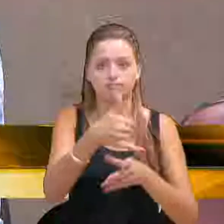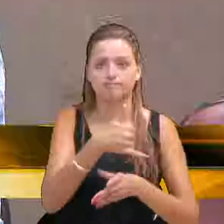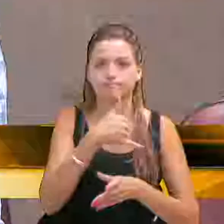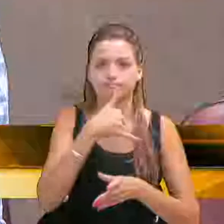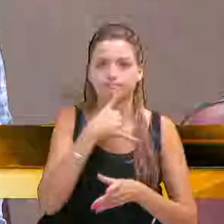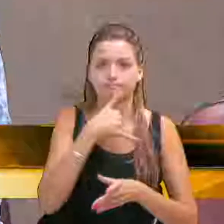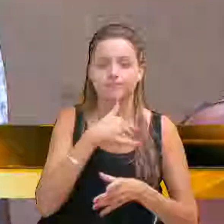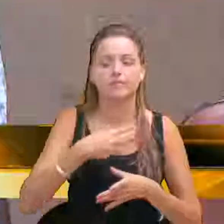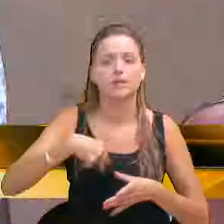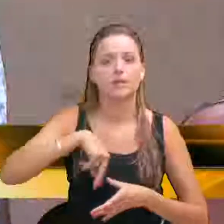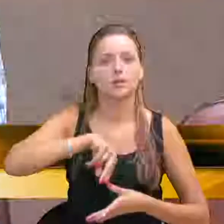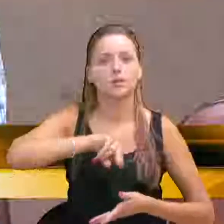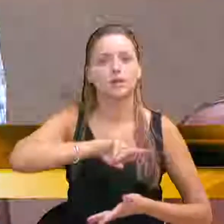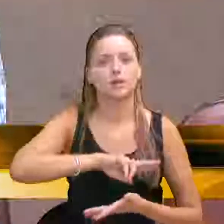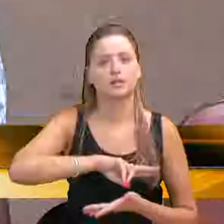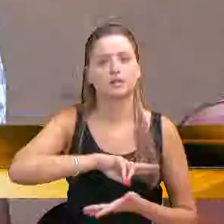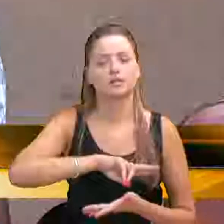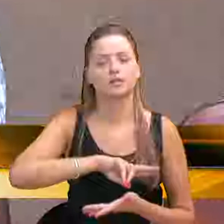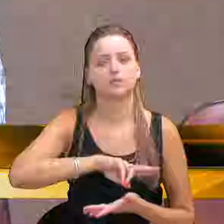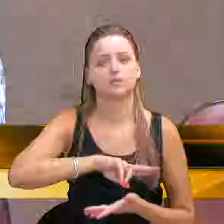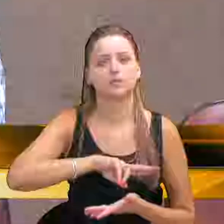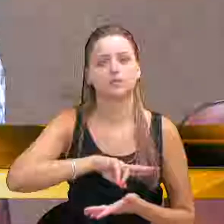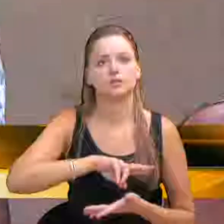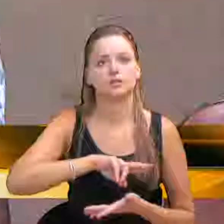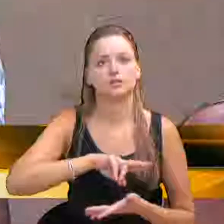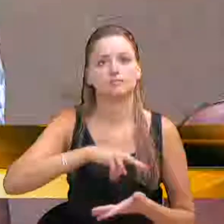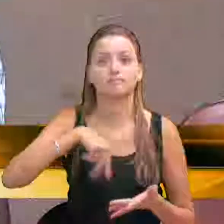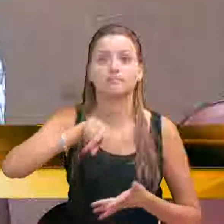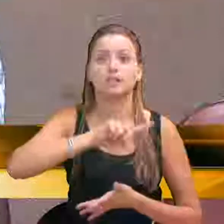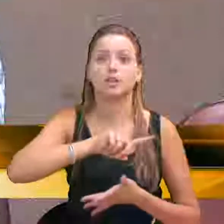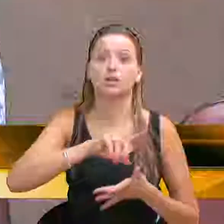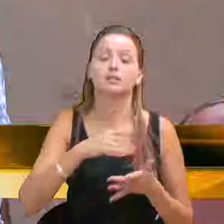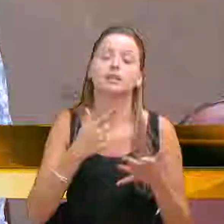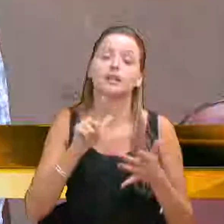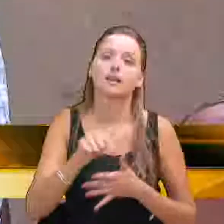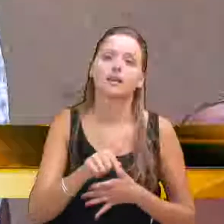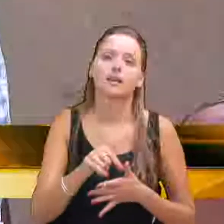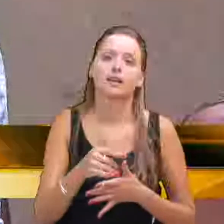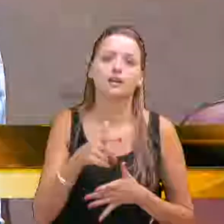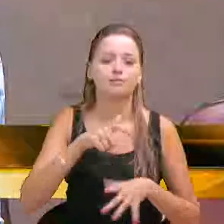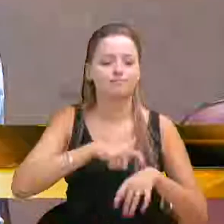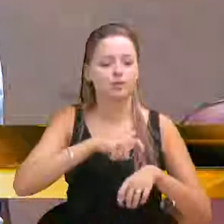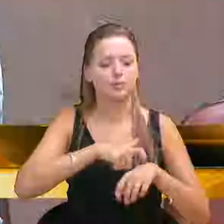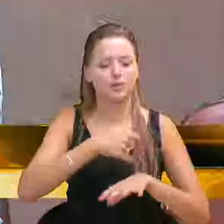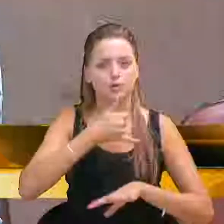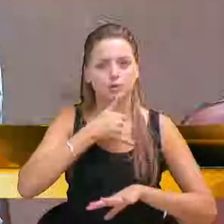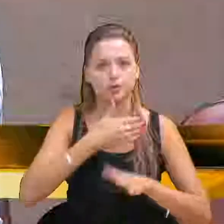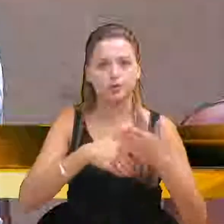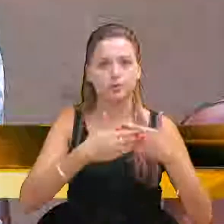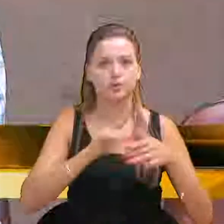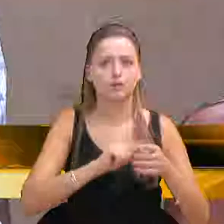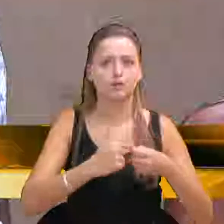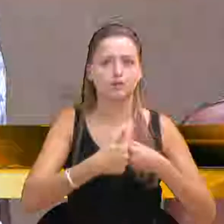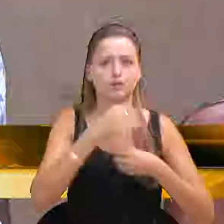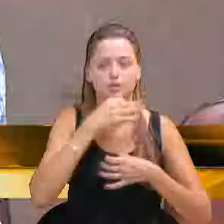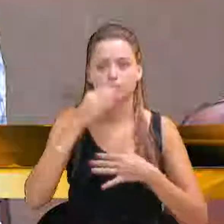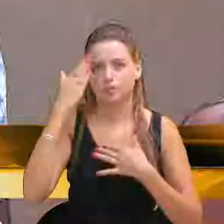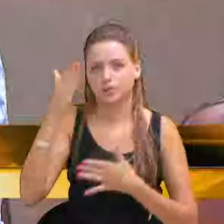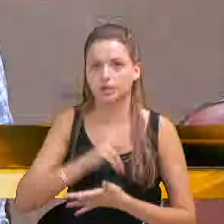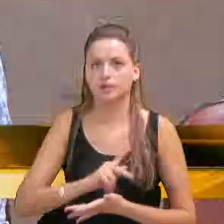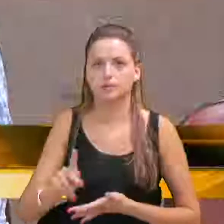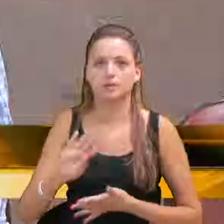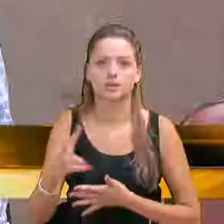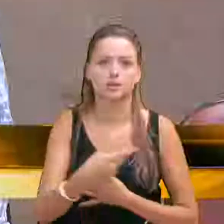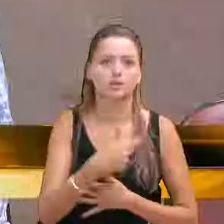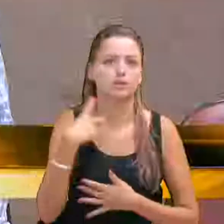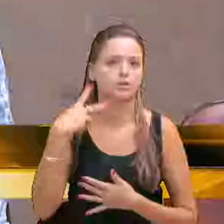para nós um motivo de perda irreparável para a cidade de Caxias do Sul. Obrigado, senhor presidente. Obrigado, senhoras e